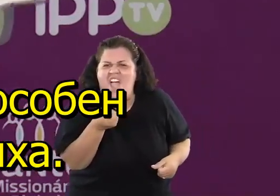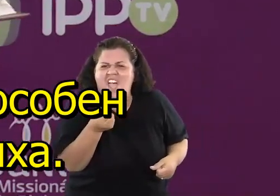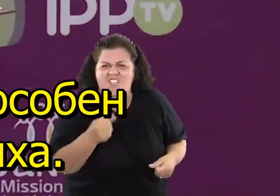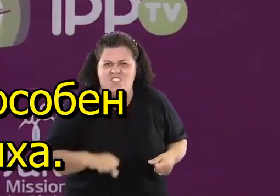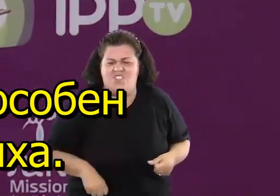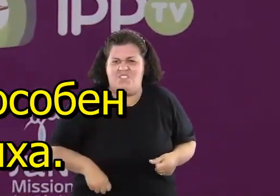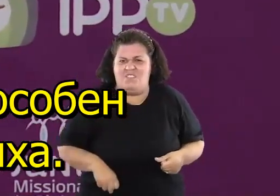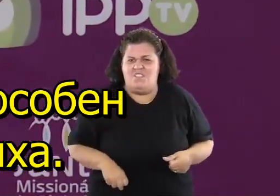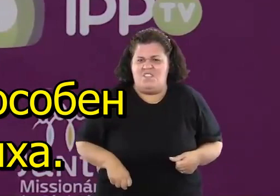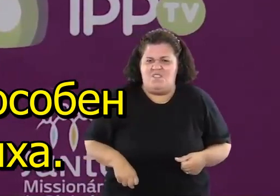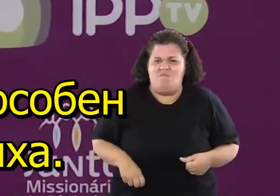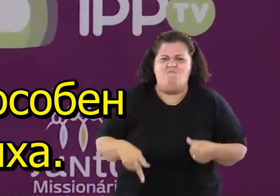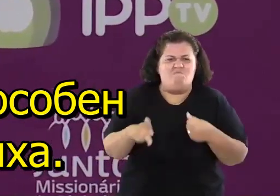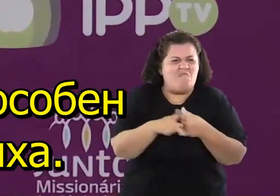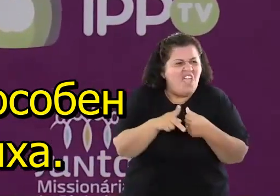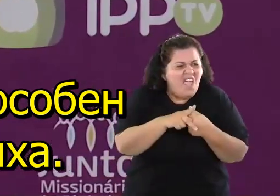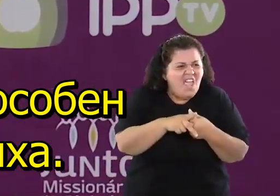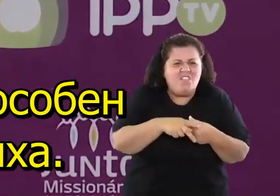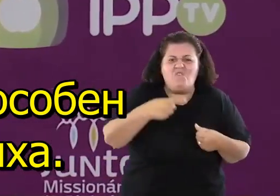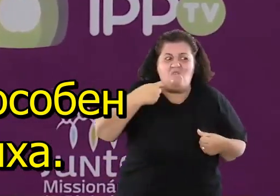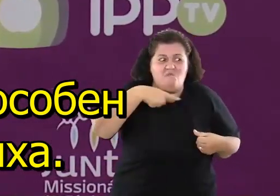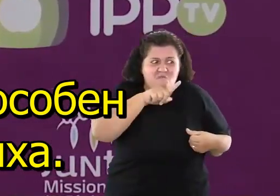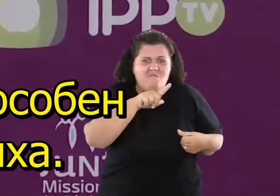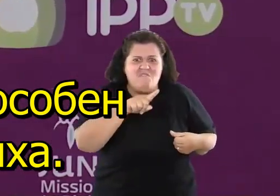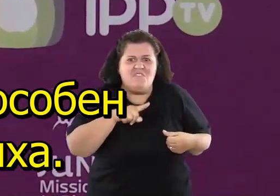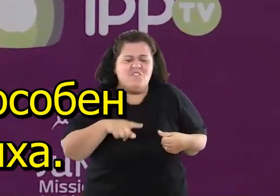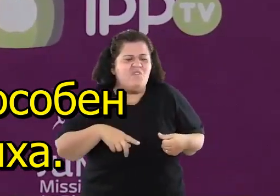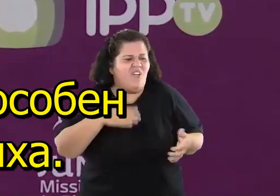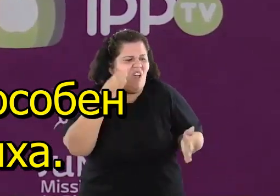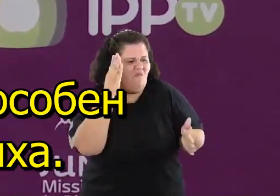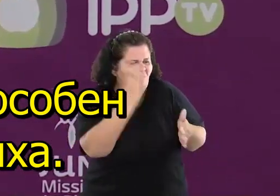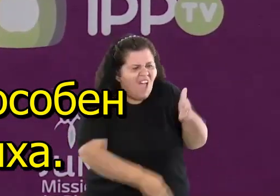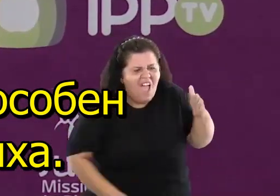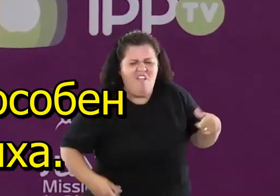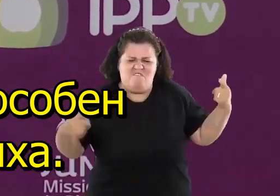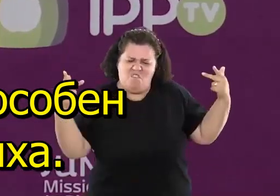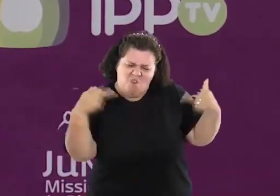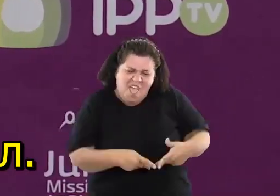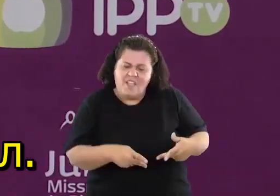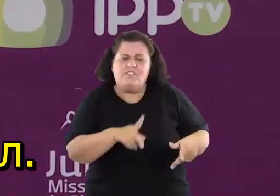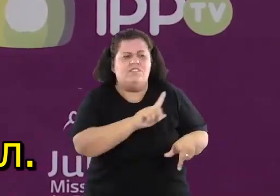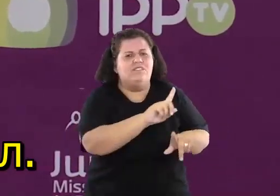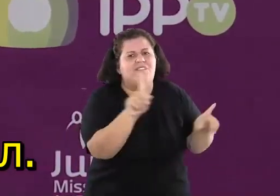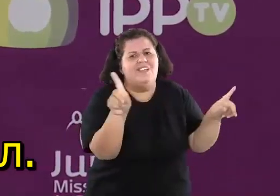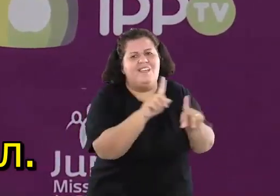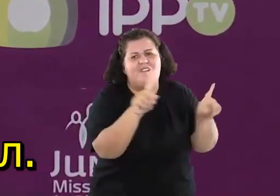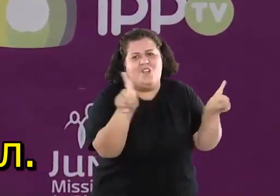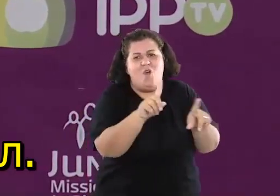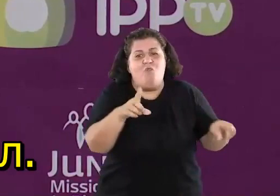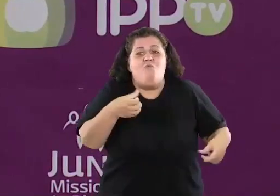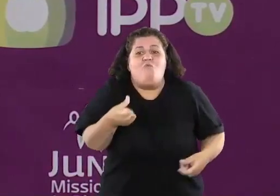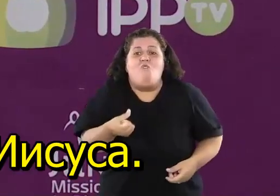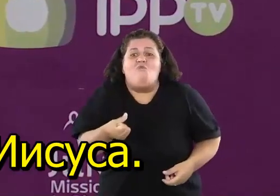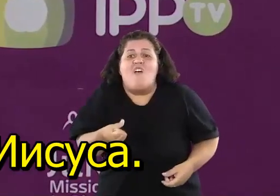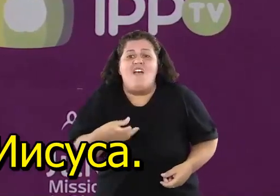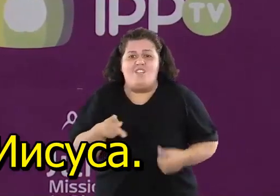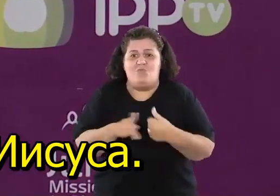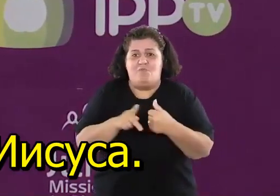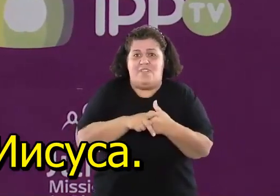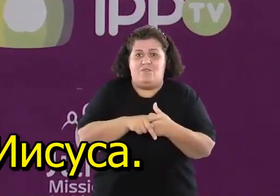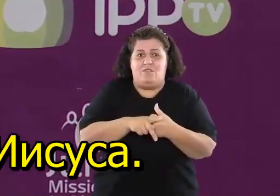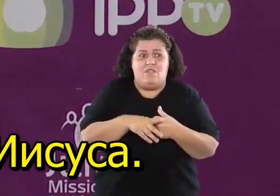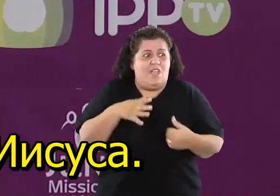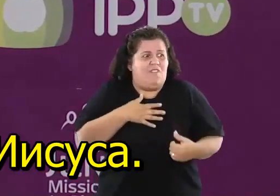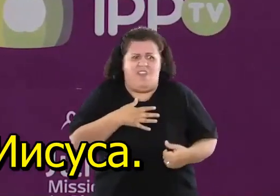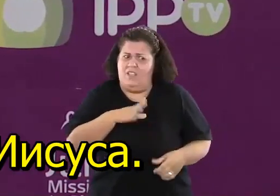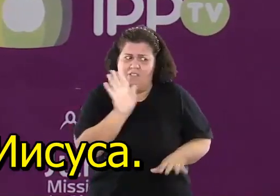mesmo Pedro que é capaz de pegar uma espada e decepar a orelha do Malco, é o Pedro que se acovarda, é o Pedro